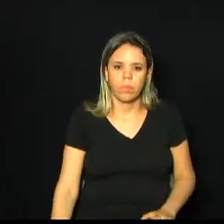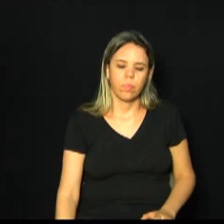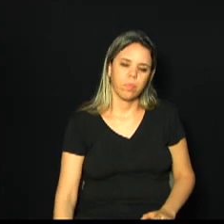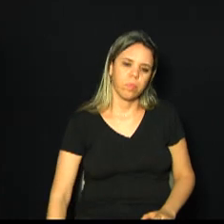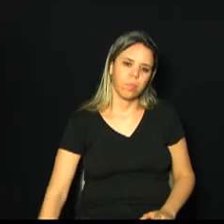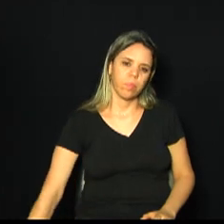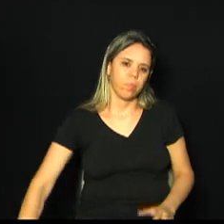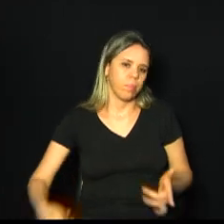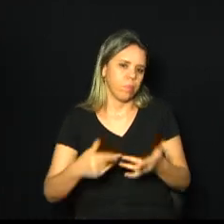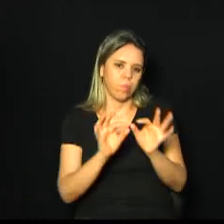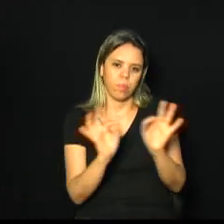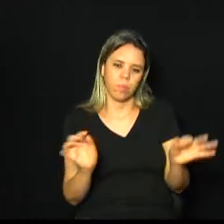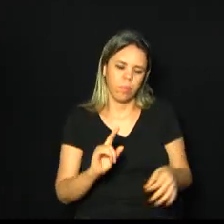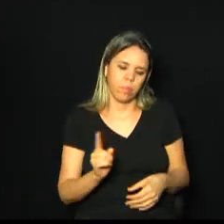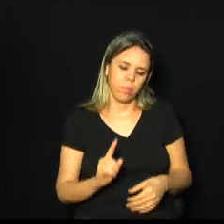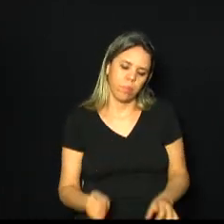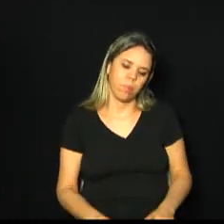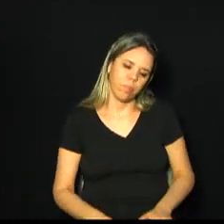são coisas simples.